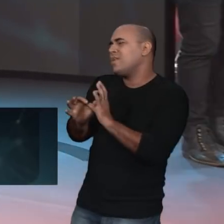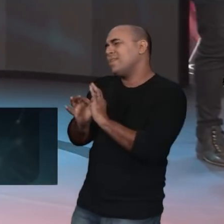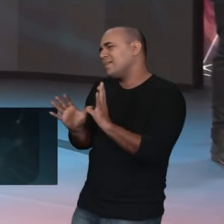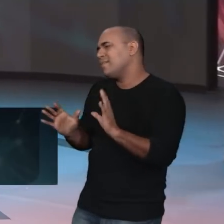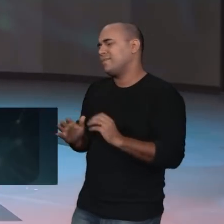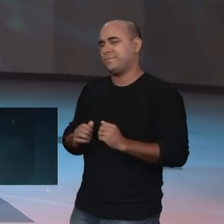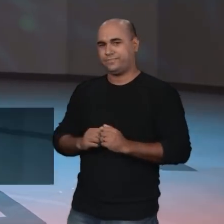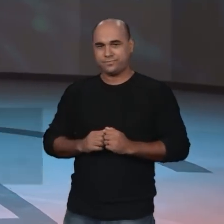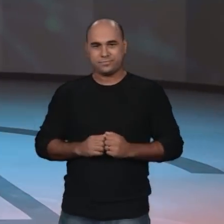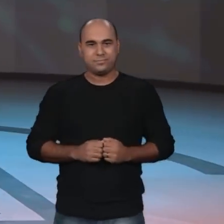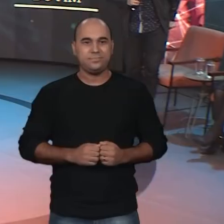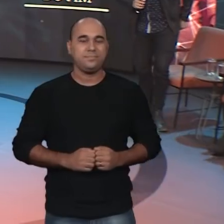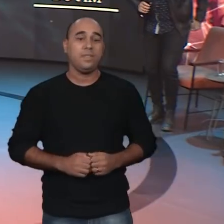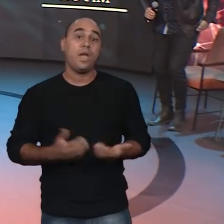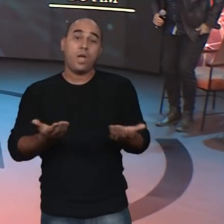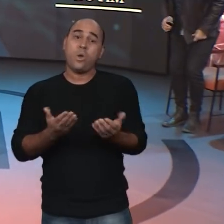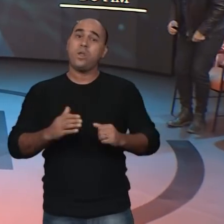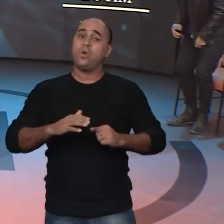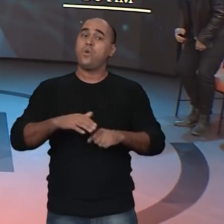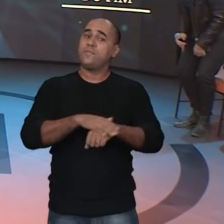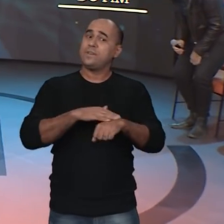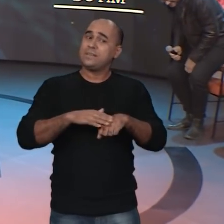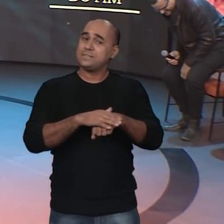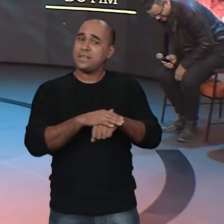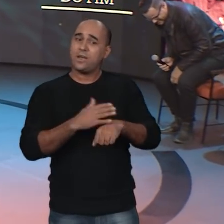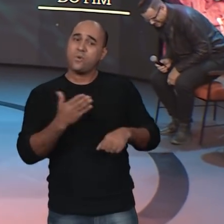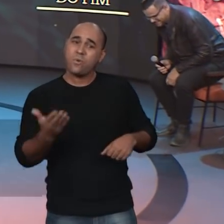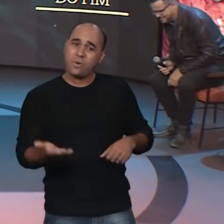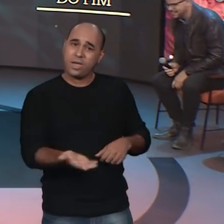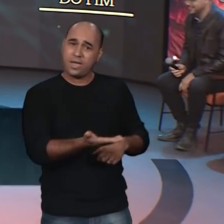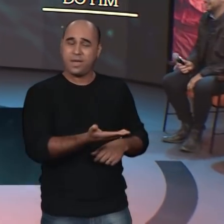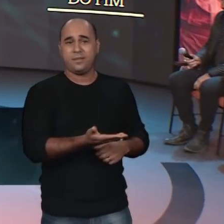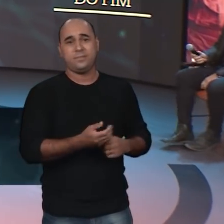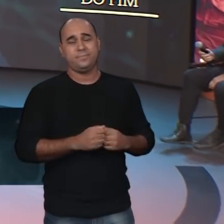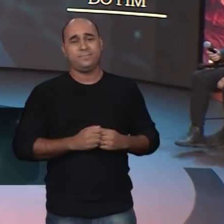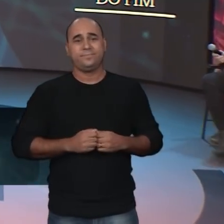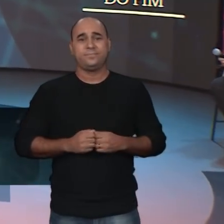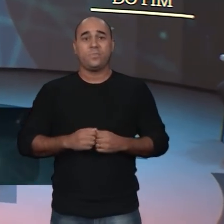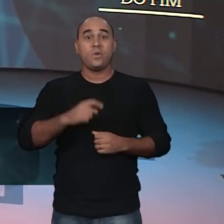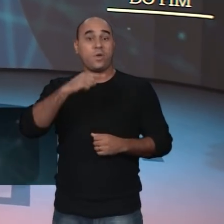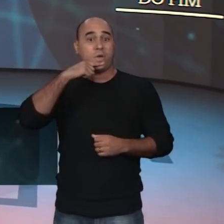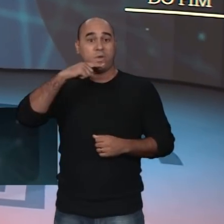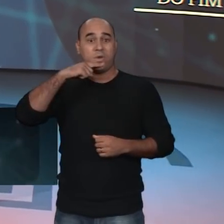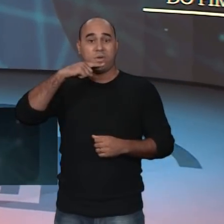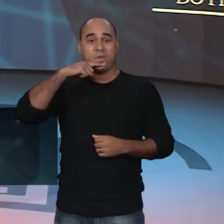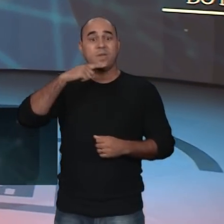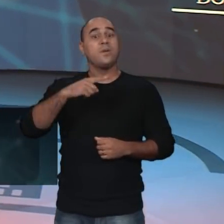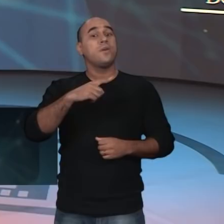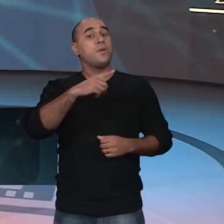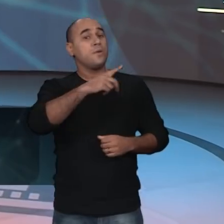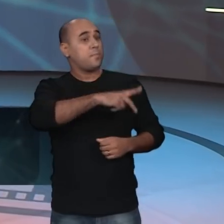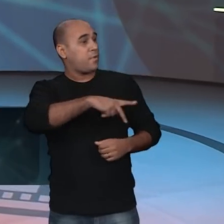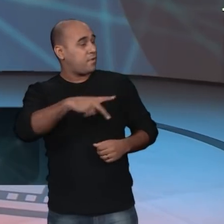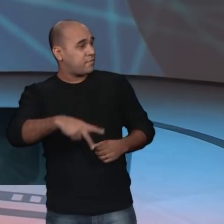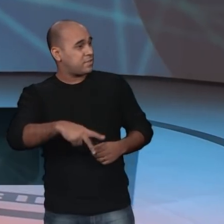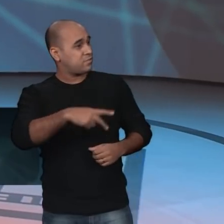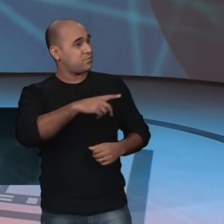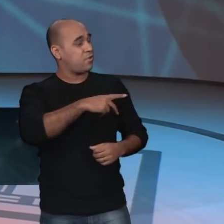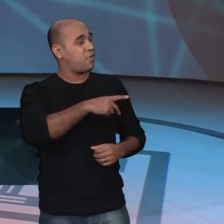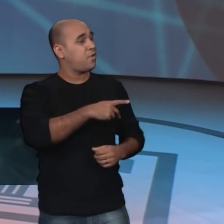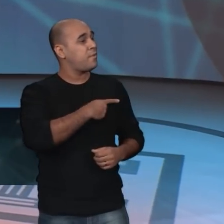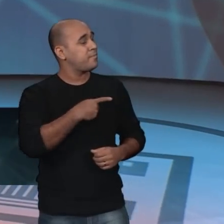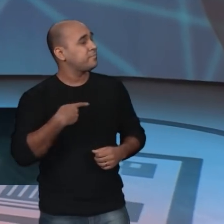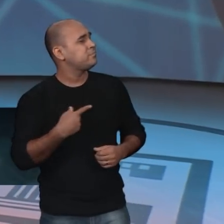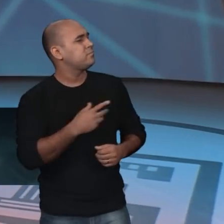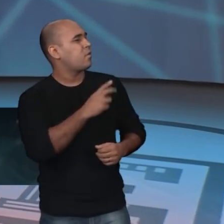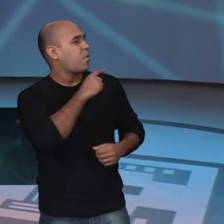vamos conversar com ele, Rodrigo Silva. Flávia, pode passar aqui Por na minha favor, frente. obrigada. Muito bem, Professor boa Rodrigo noite. Silva, boa noite. Você é um feliz noite. sábado